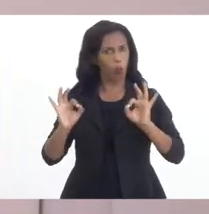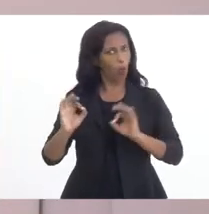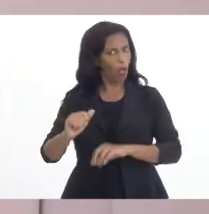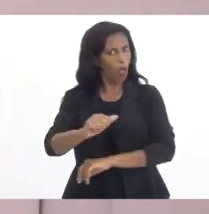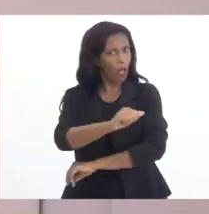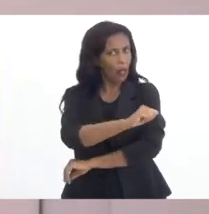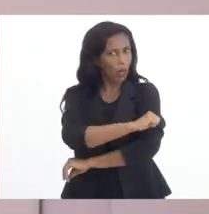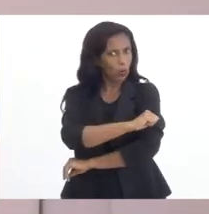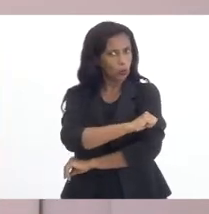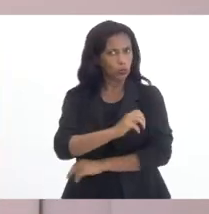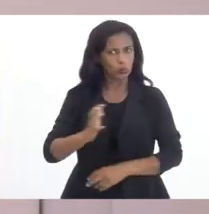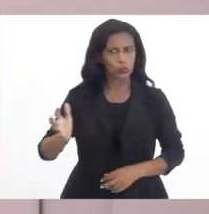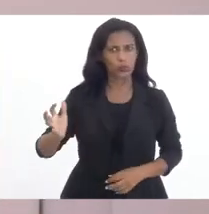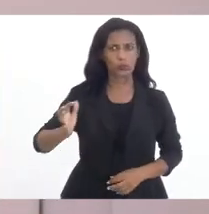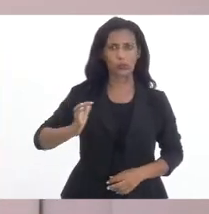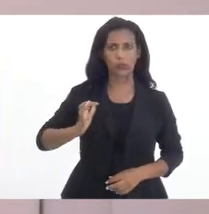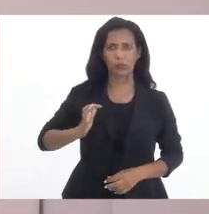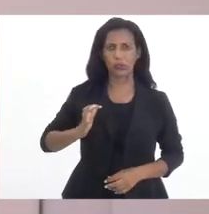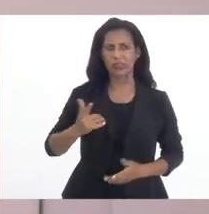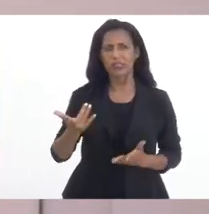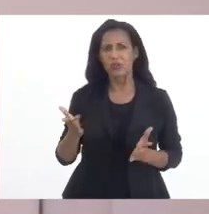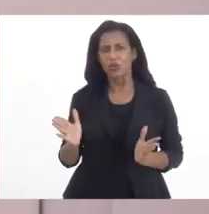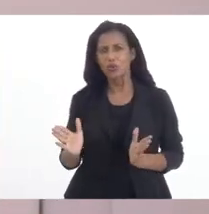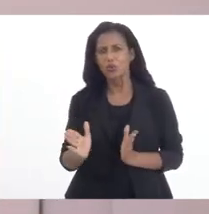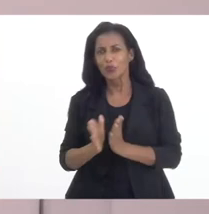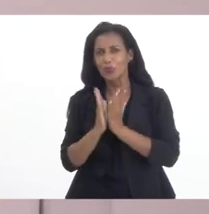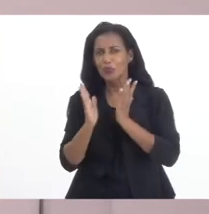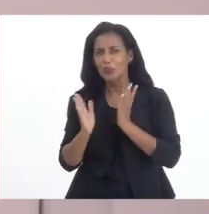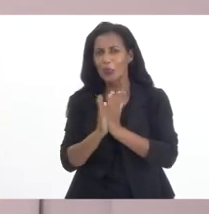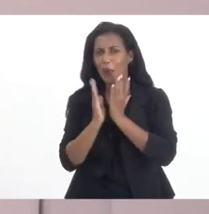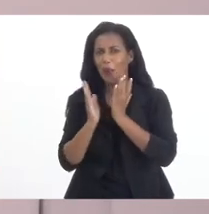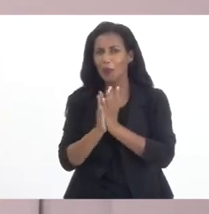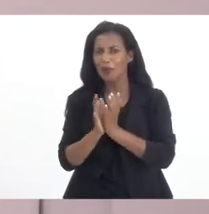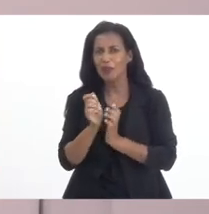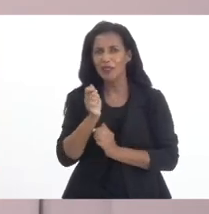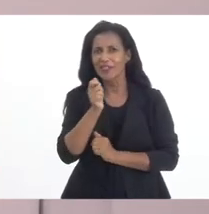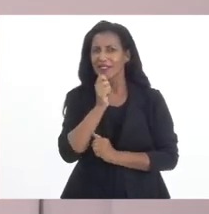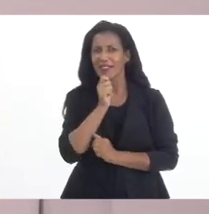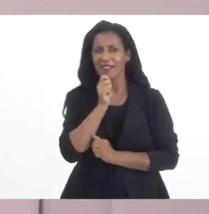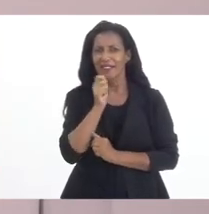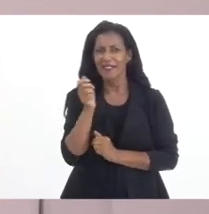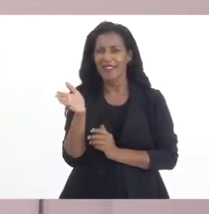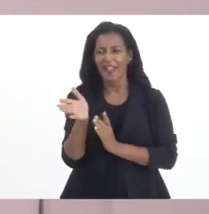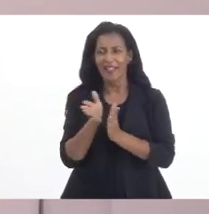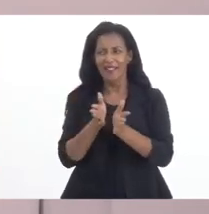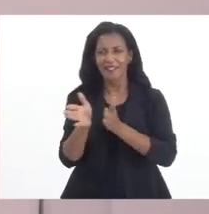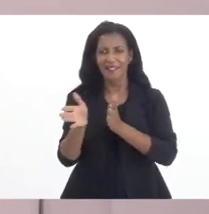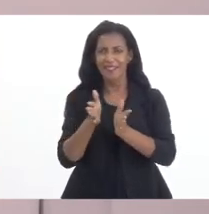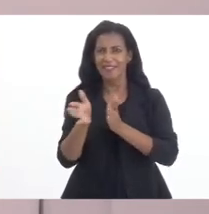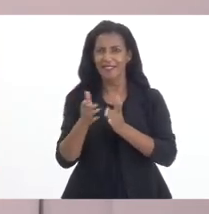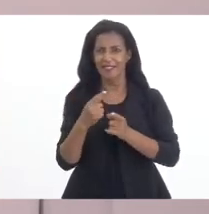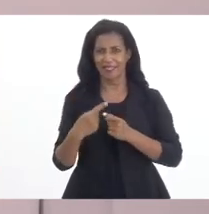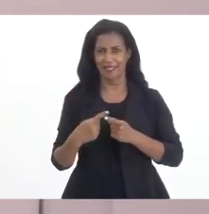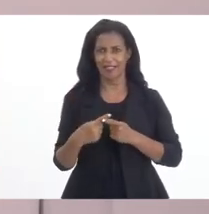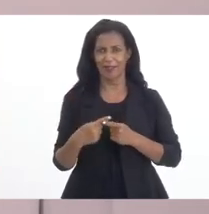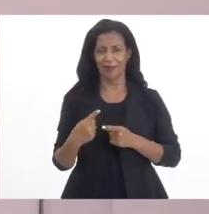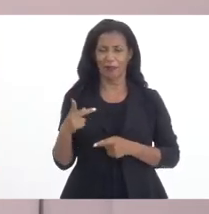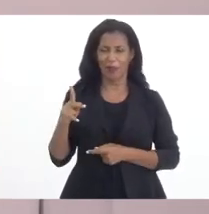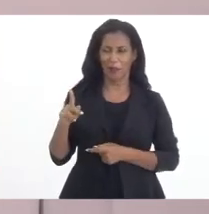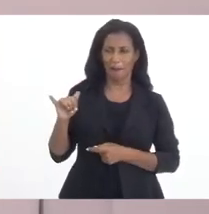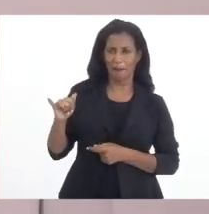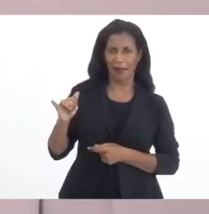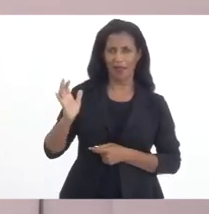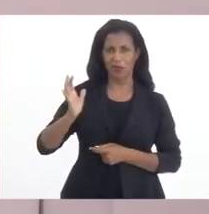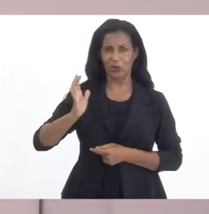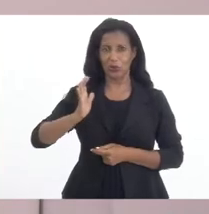alunos ricos. E aí os alunos pobres não tinham condição de ter acesso, porque o pai dos